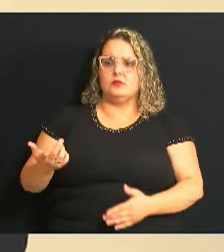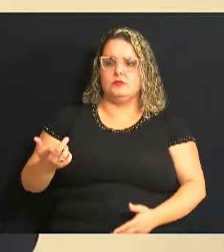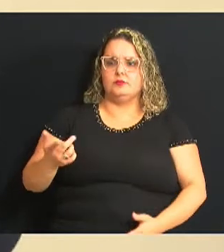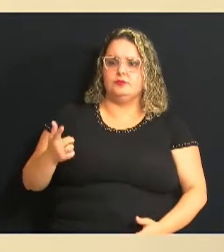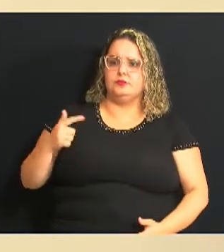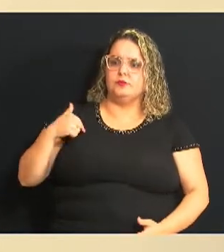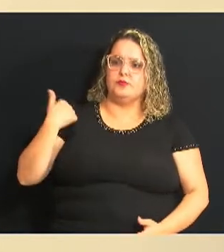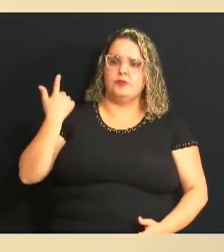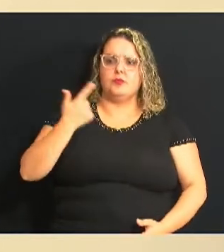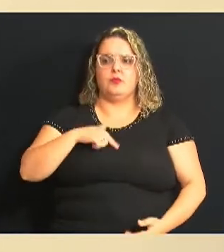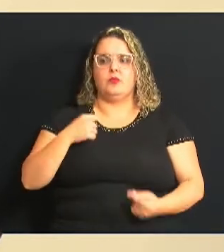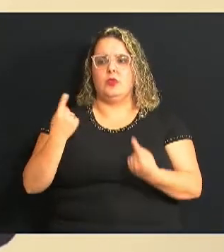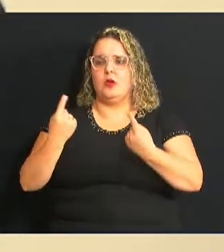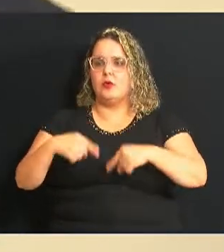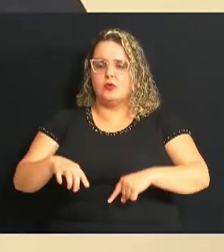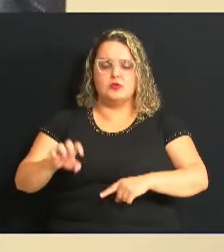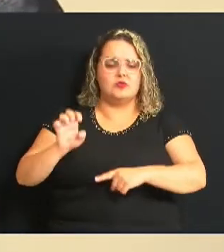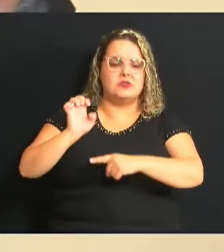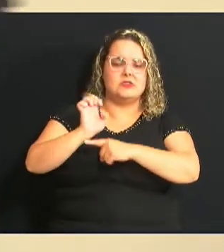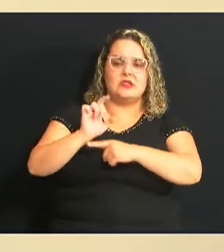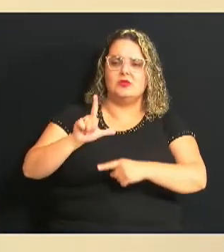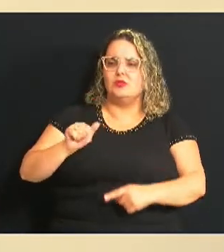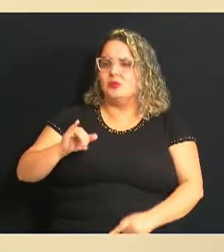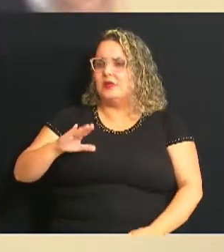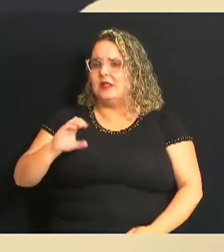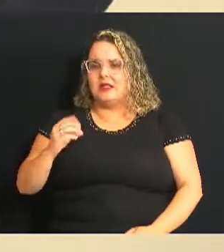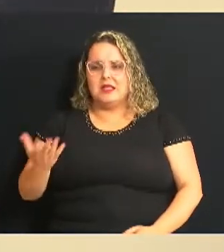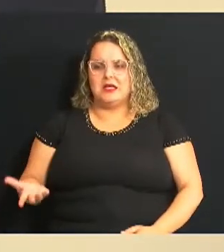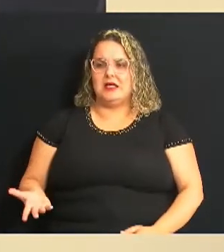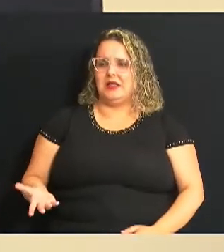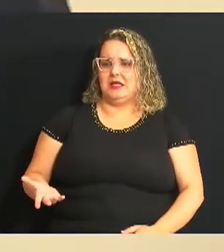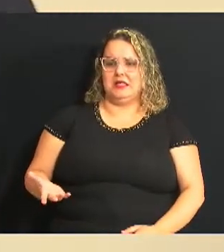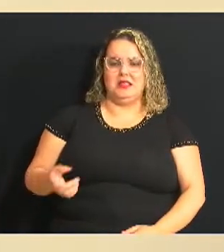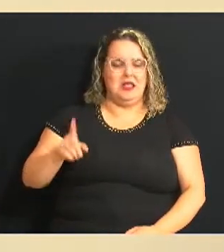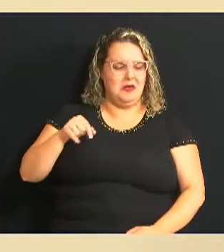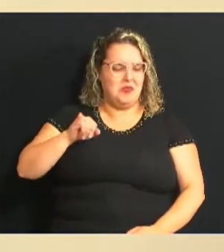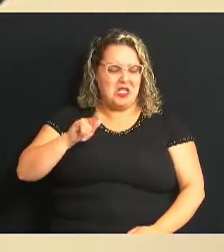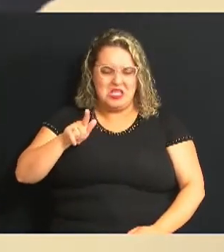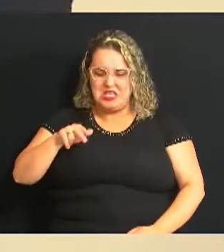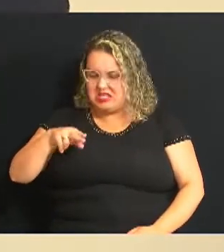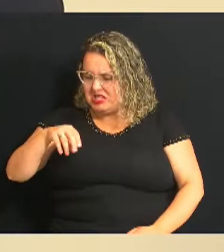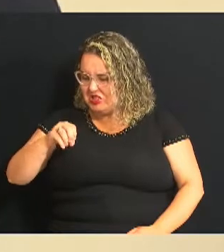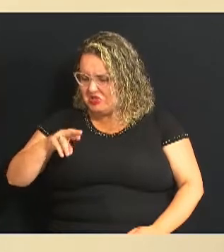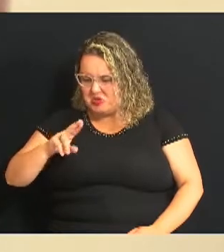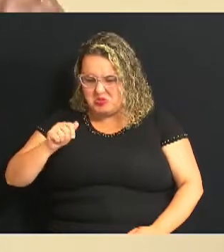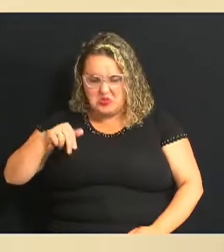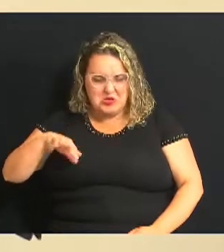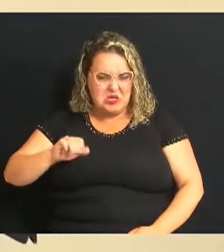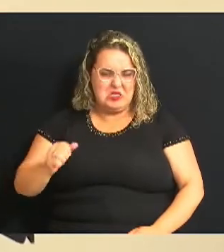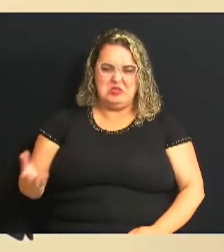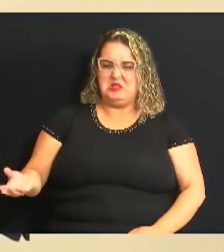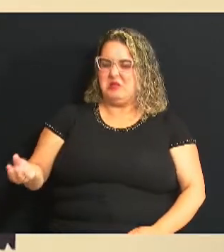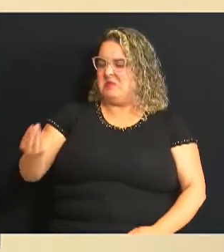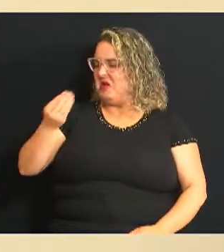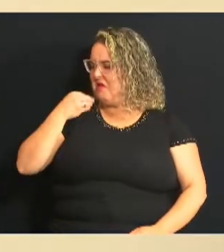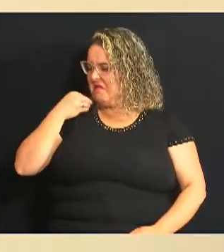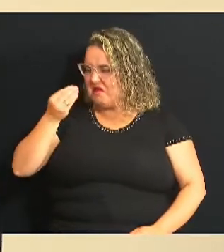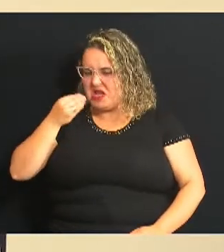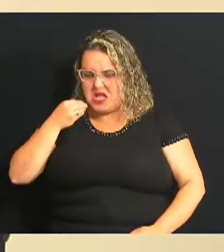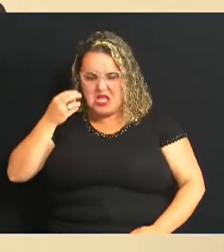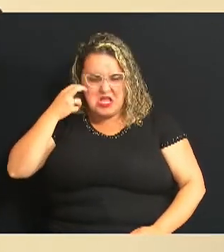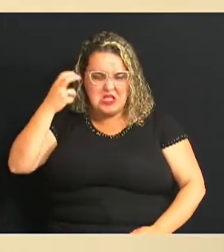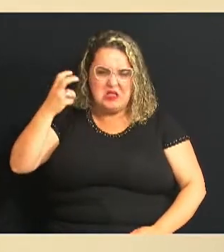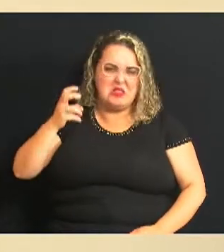contra o Estado laico. É uma ignorância, é uma fraqueza intelectual